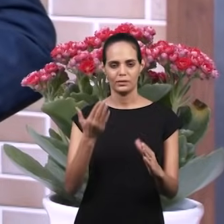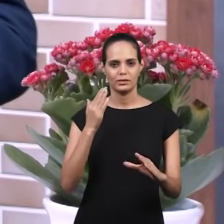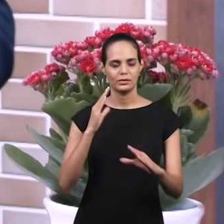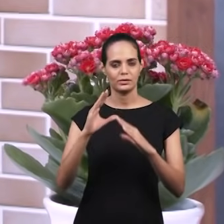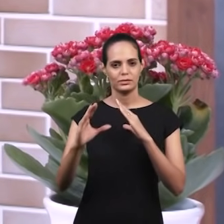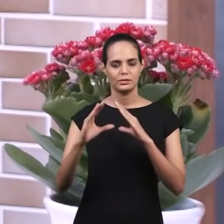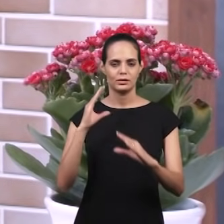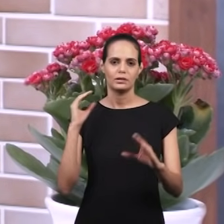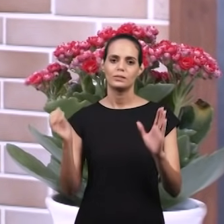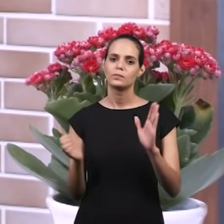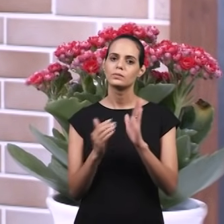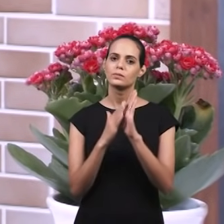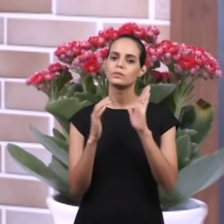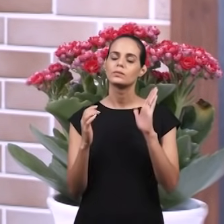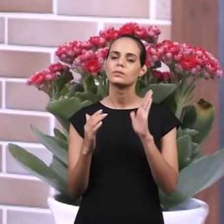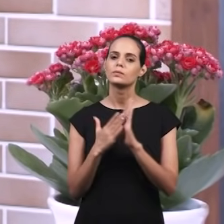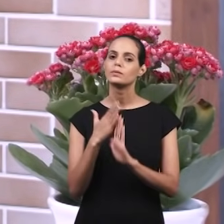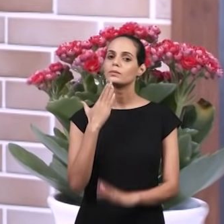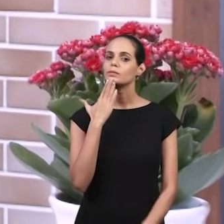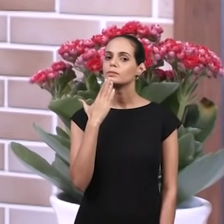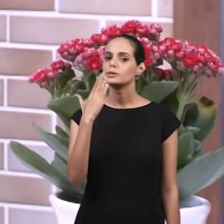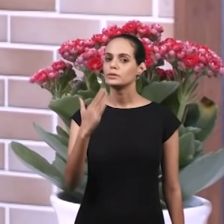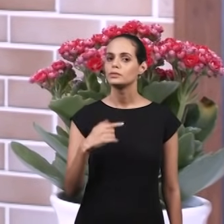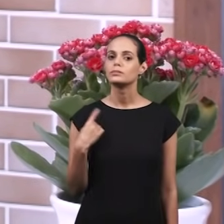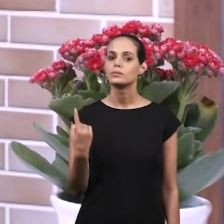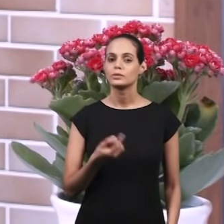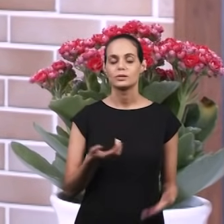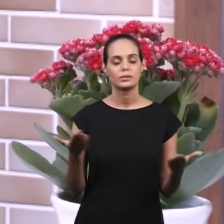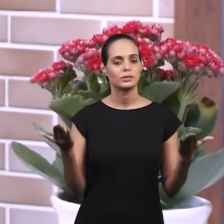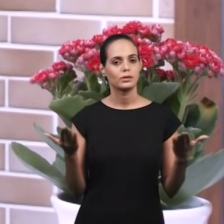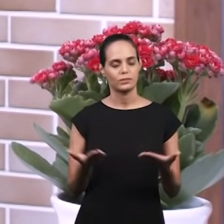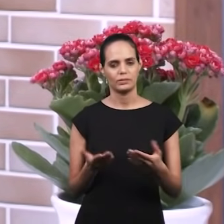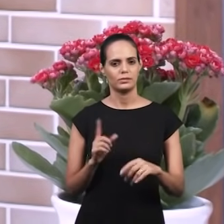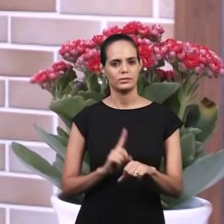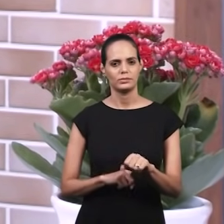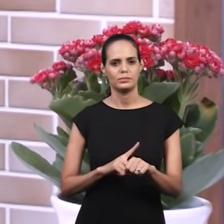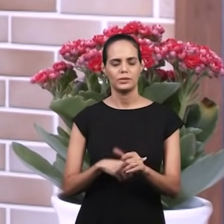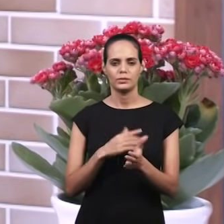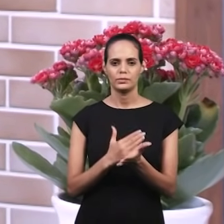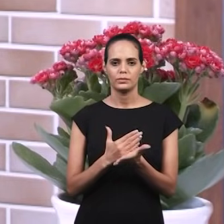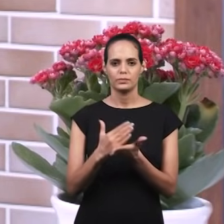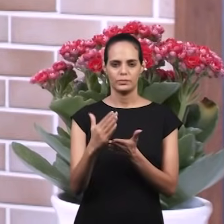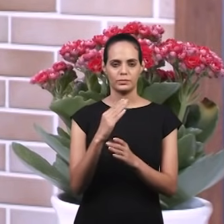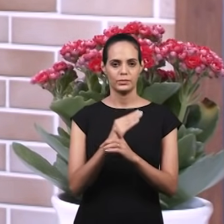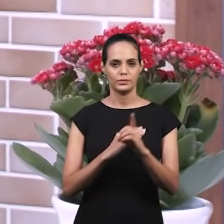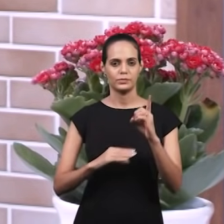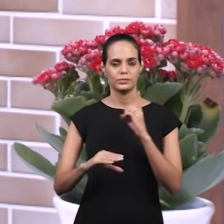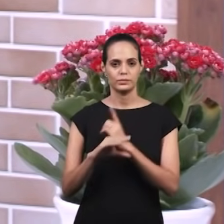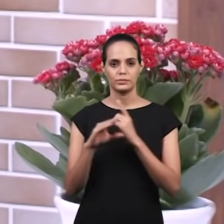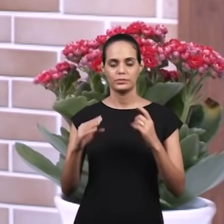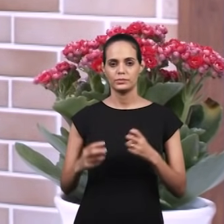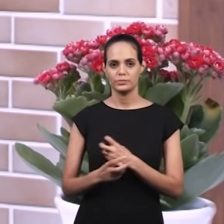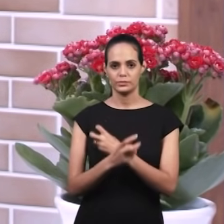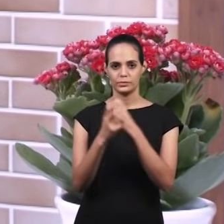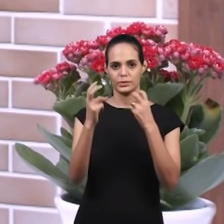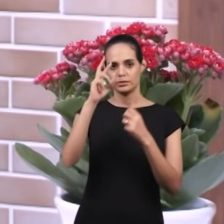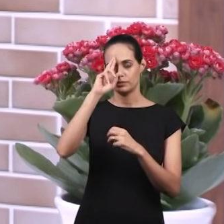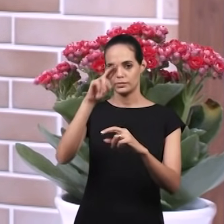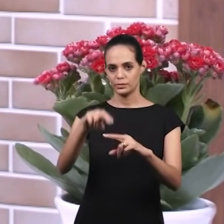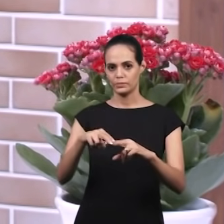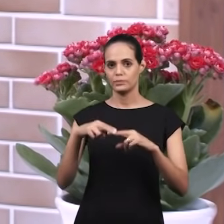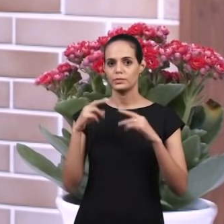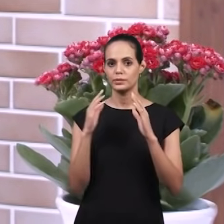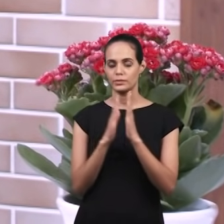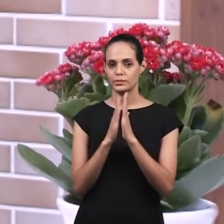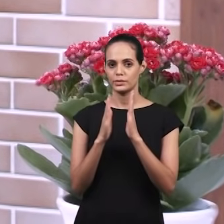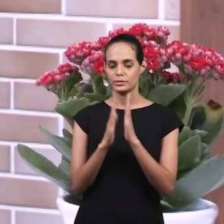Um louvor que fala do nosso pedido, daquilo que estamos fazendo agora, nesse primeiro momento, no início desse culto, suplicando ao Senhor, através da